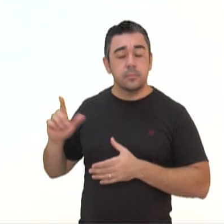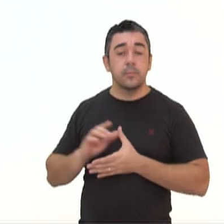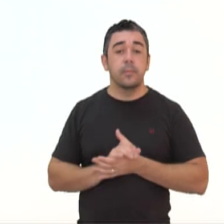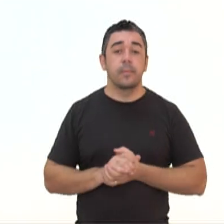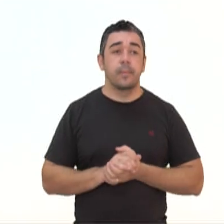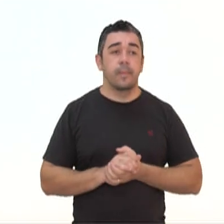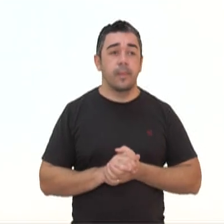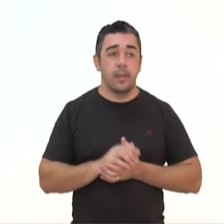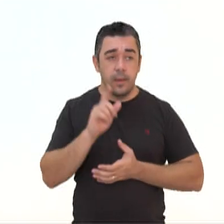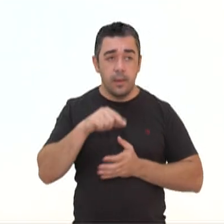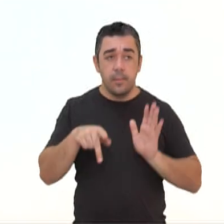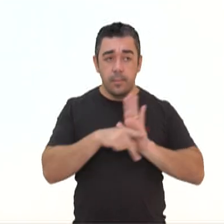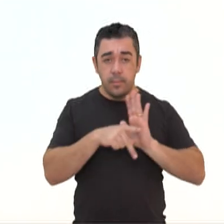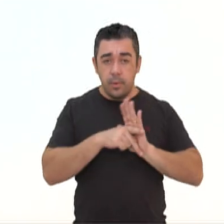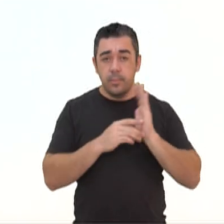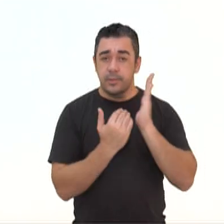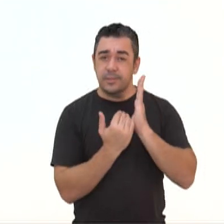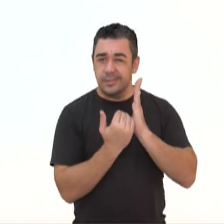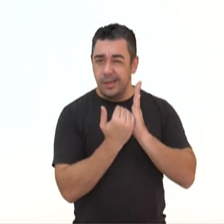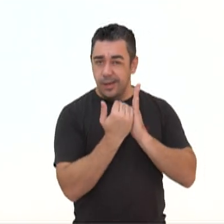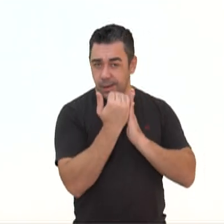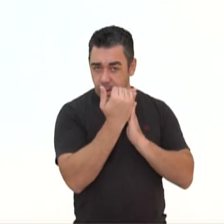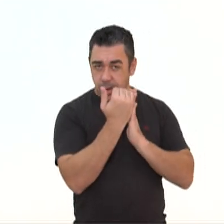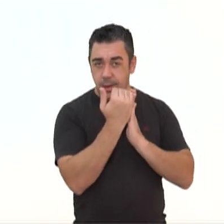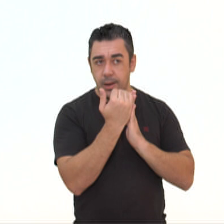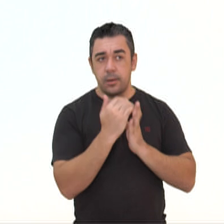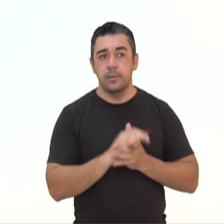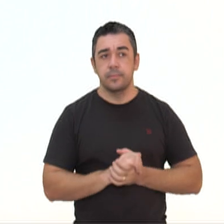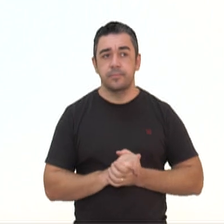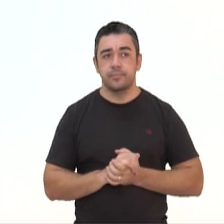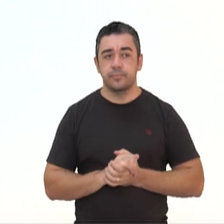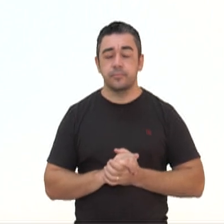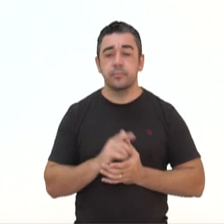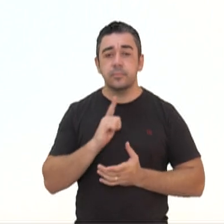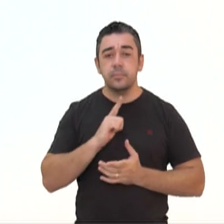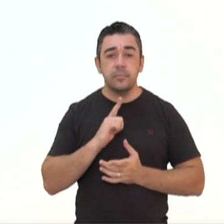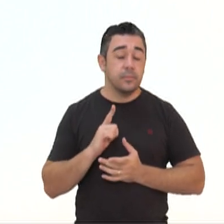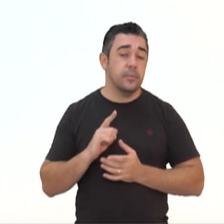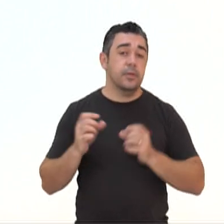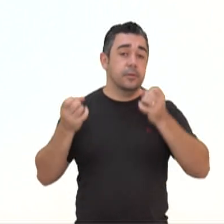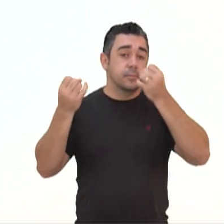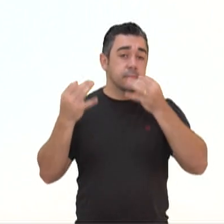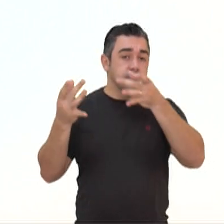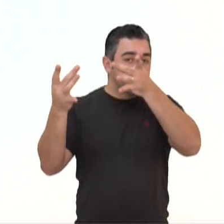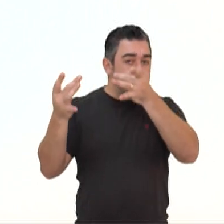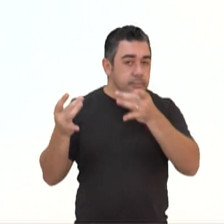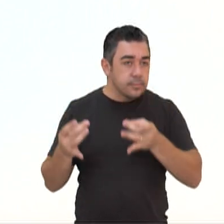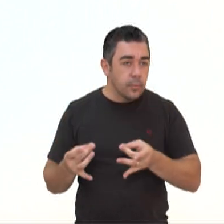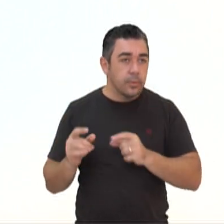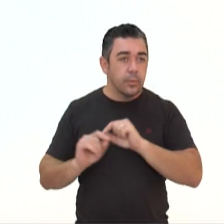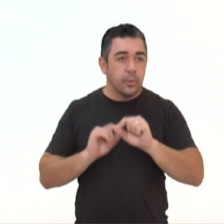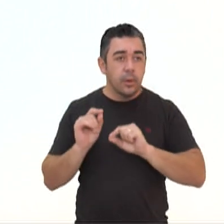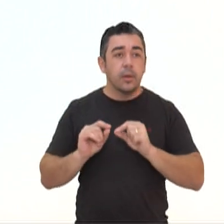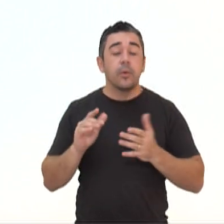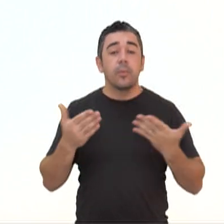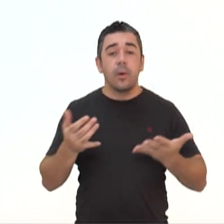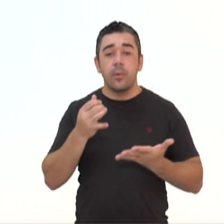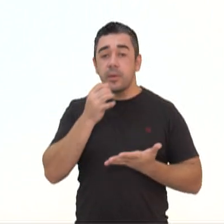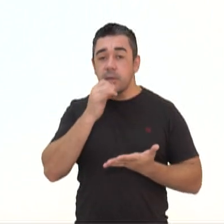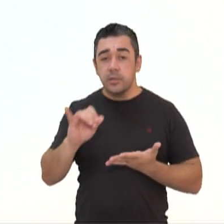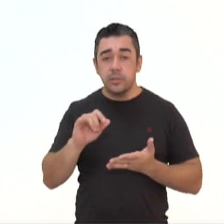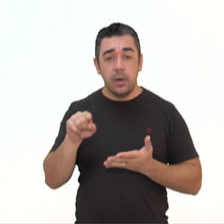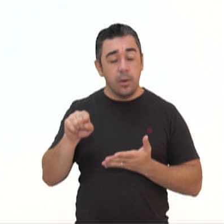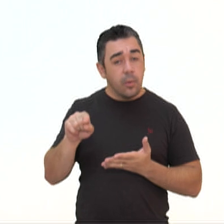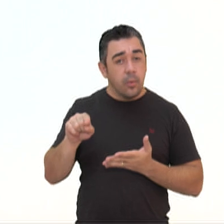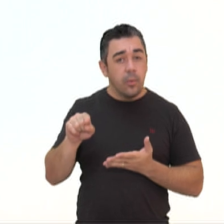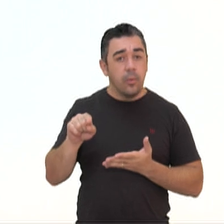potencial elétrico é a propriedade elétrica escalar que define qual energia